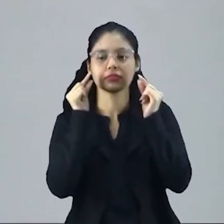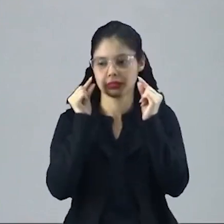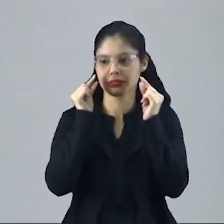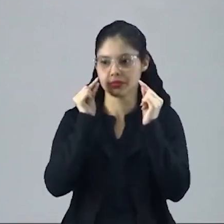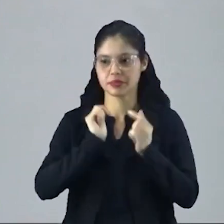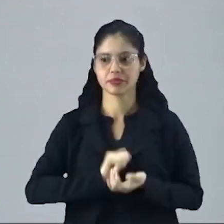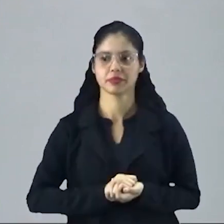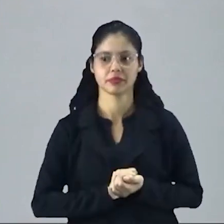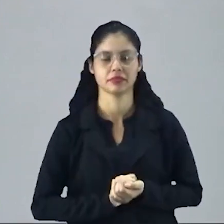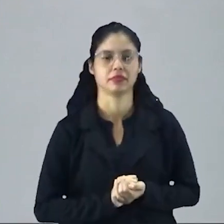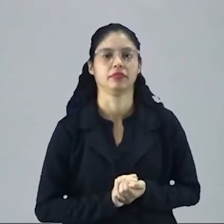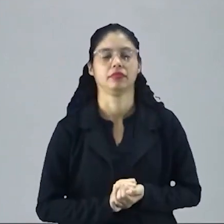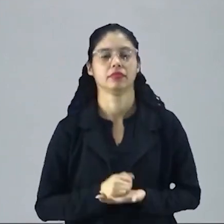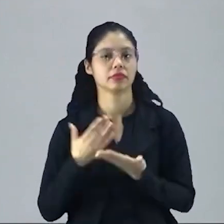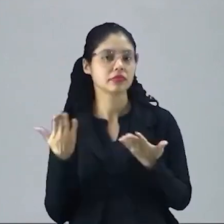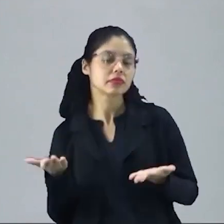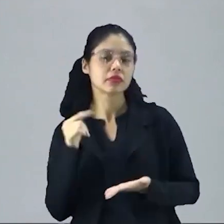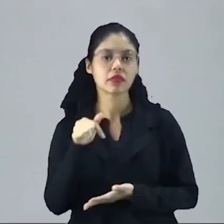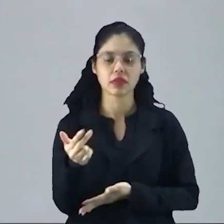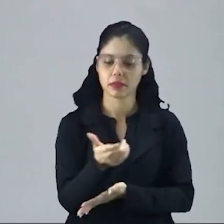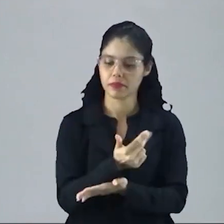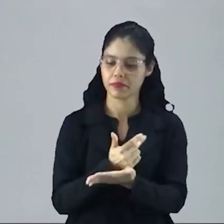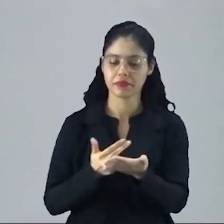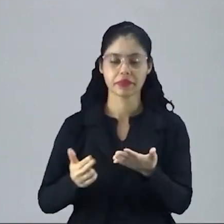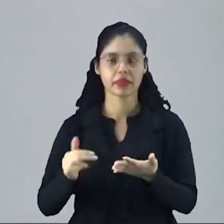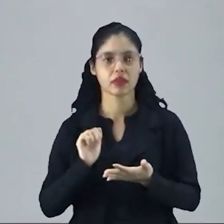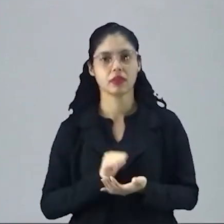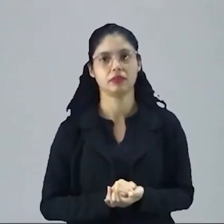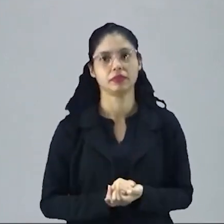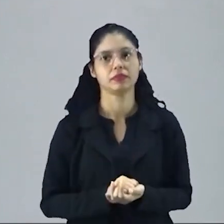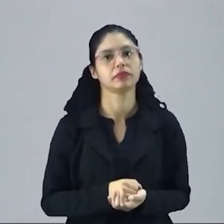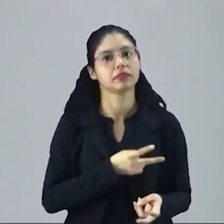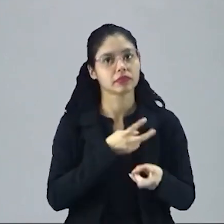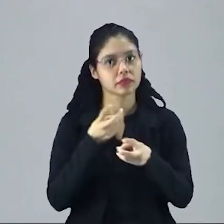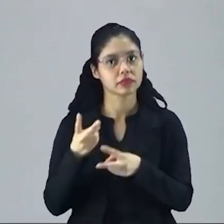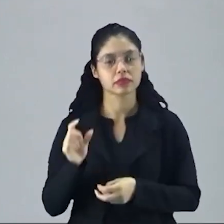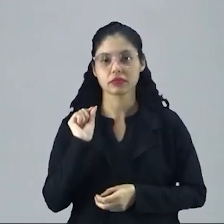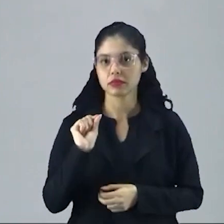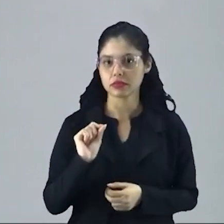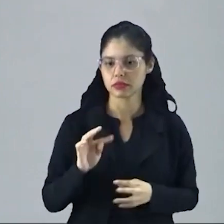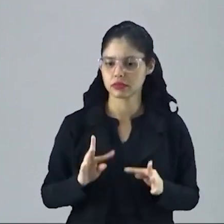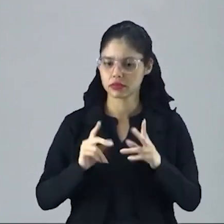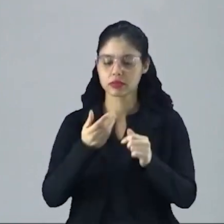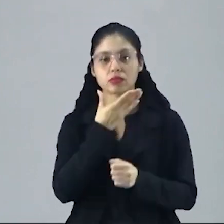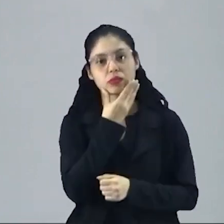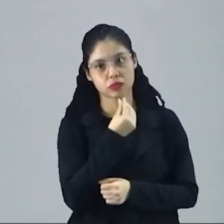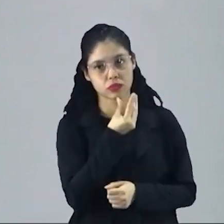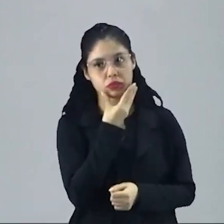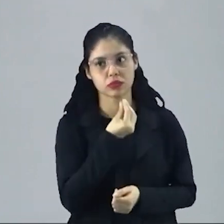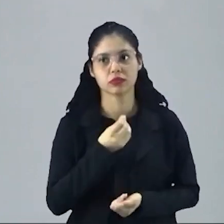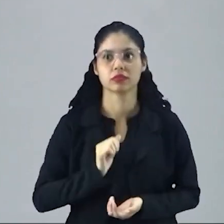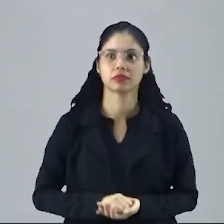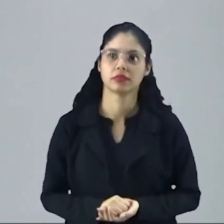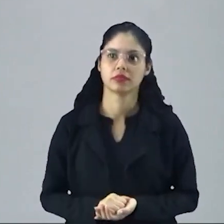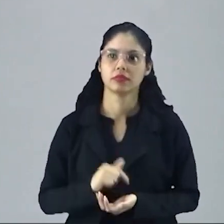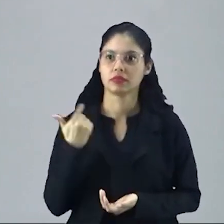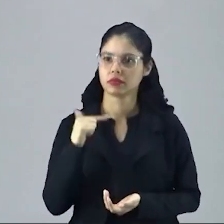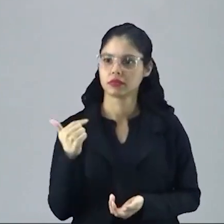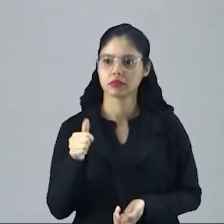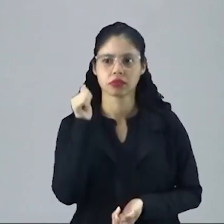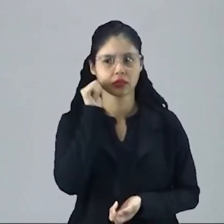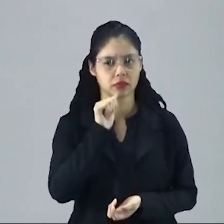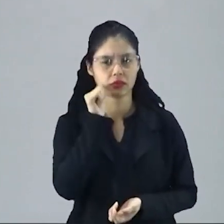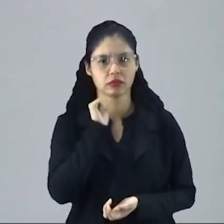era os bigodes. Então, esses artistas, você observa que são praticamente homens, né, gente? Você não tem